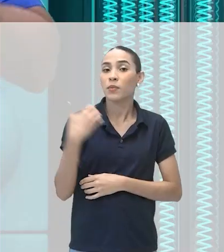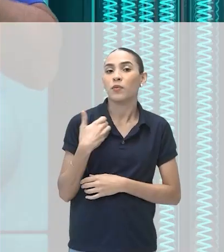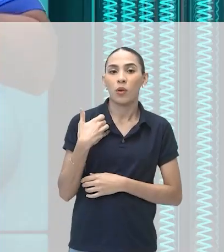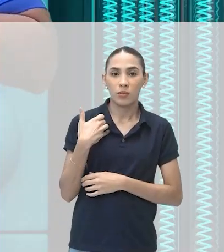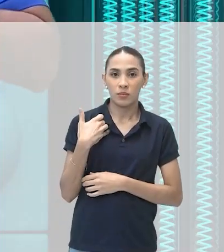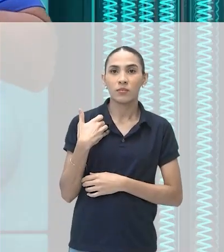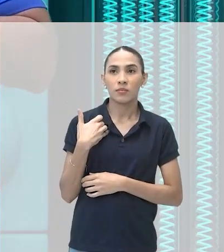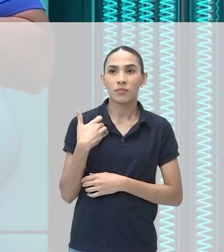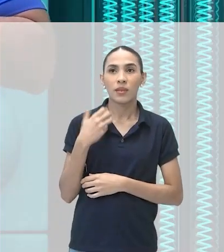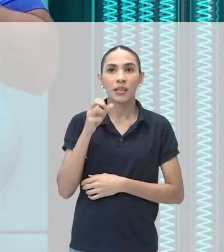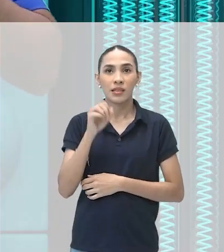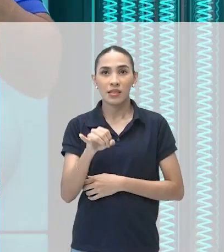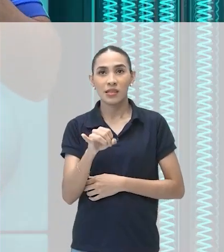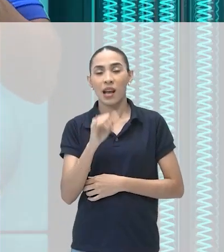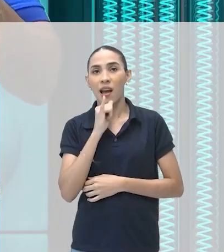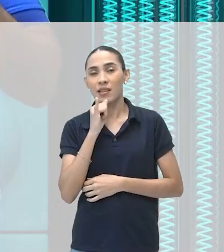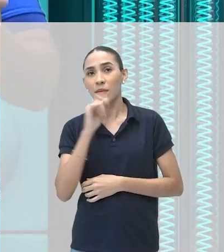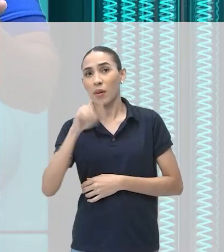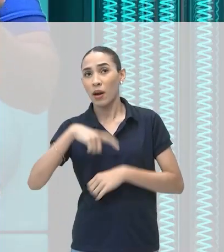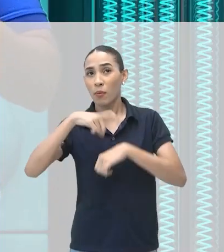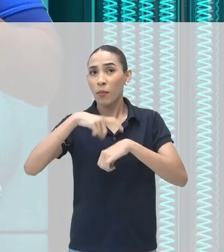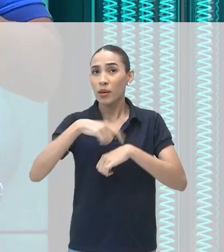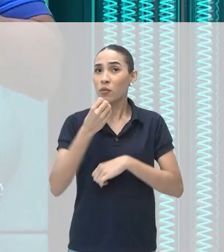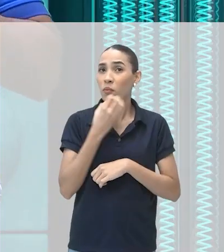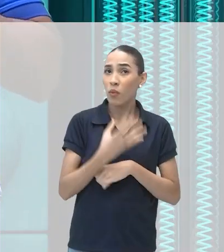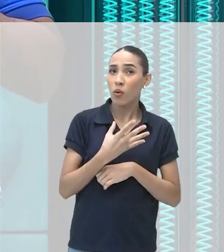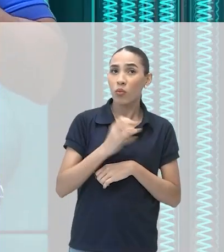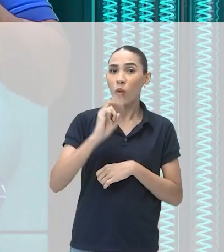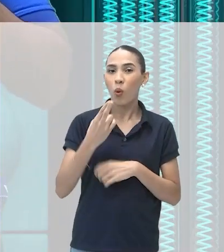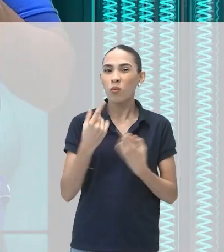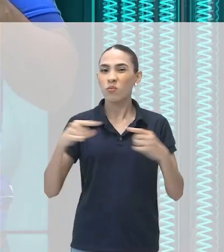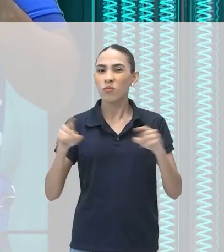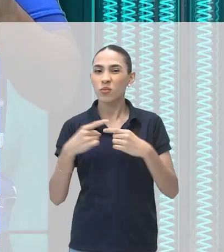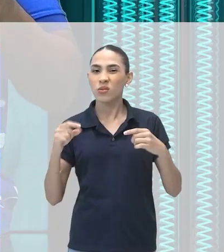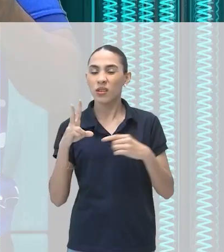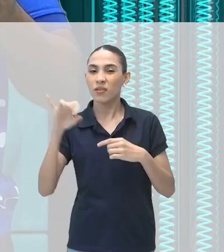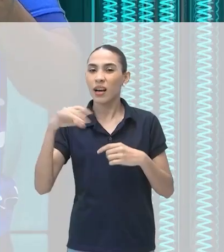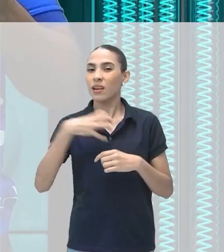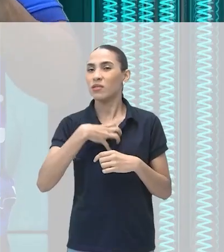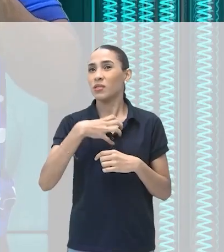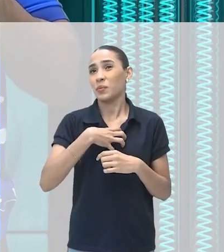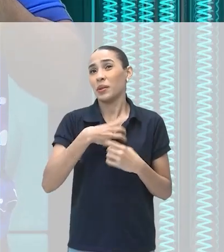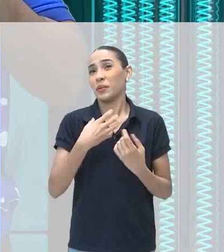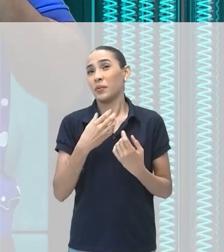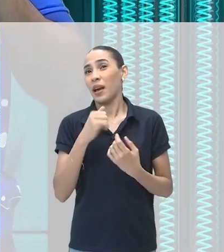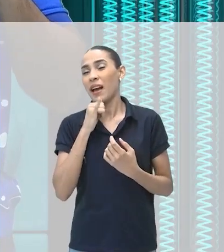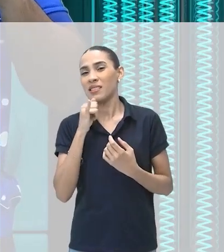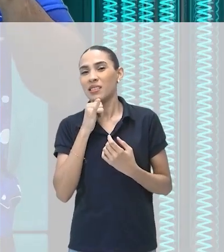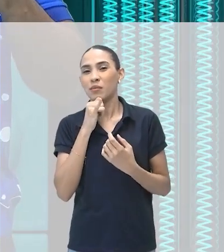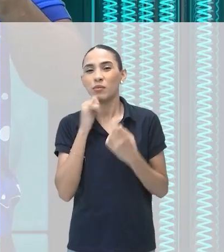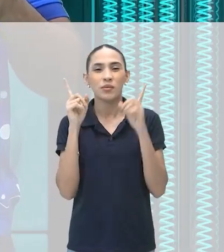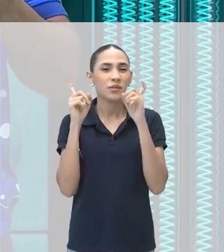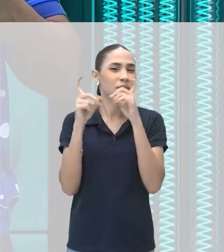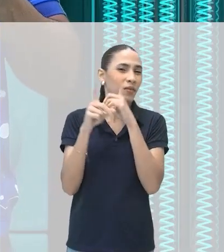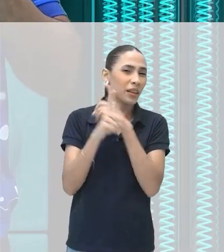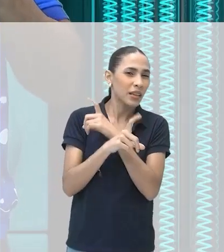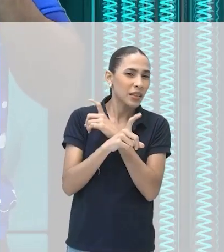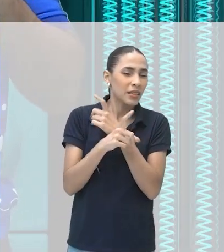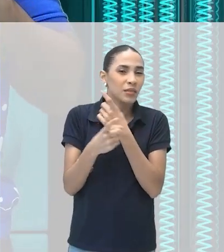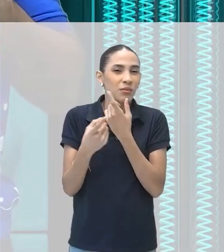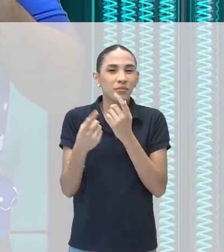digam, tá? Se é um momento bom ou se a trilha sonora traz um sentimento assim de tensão, de